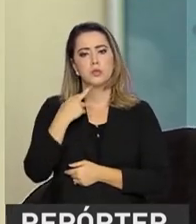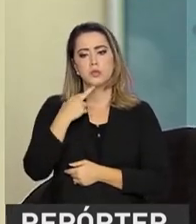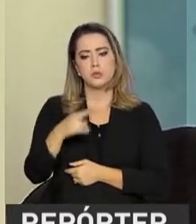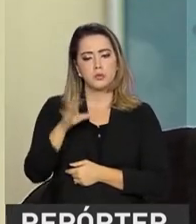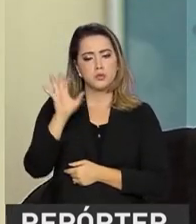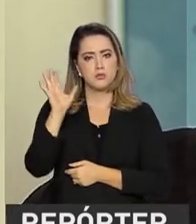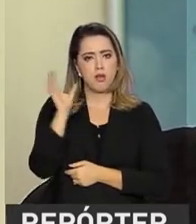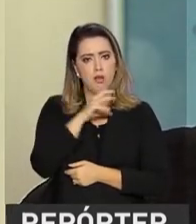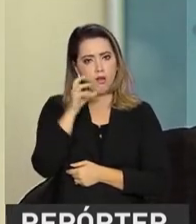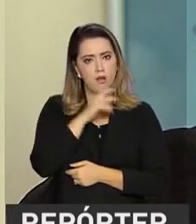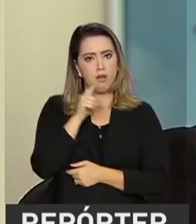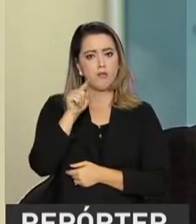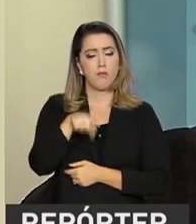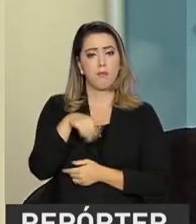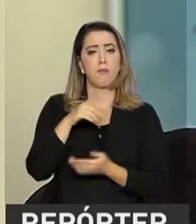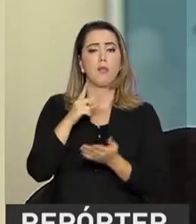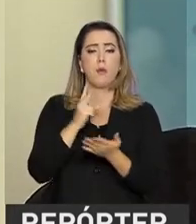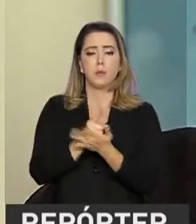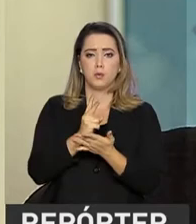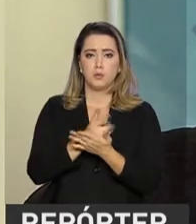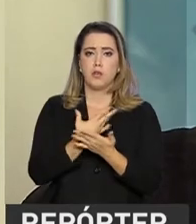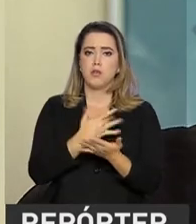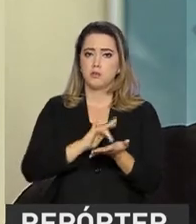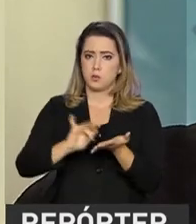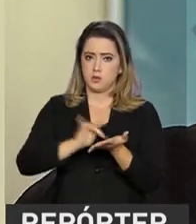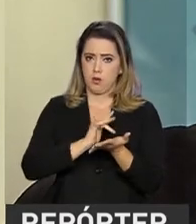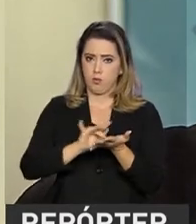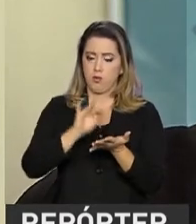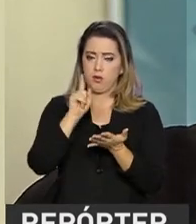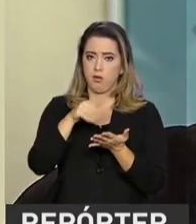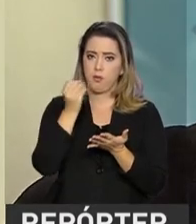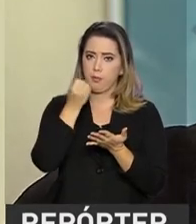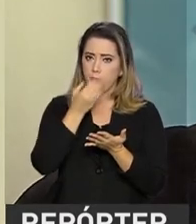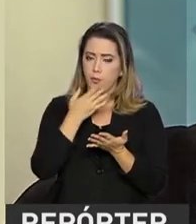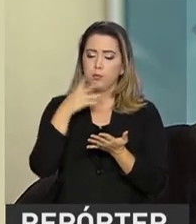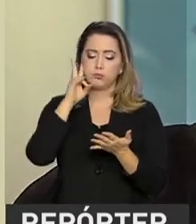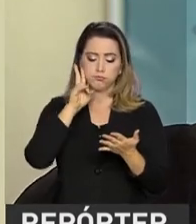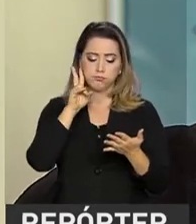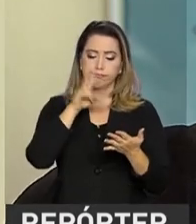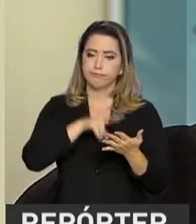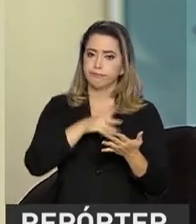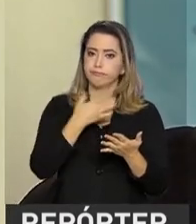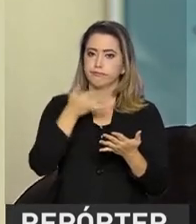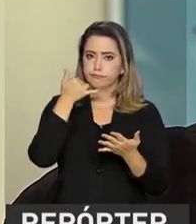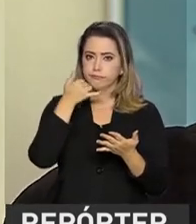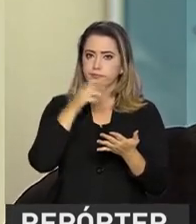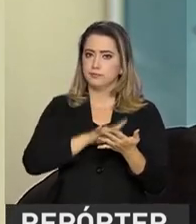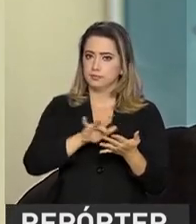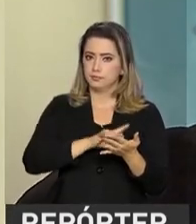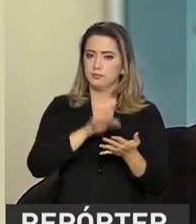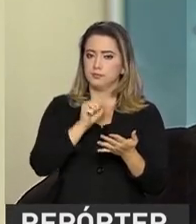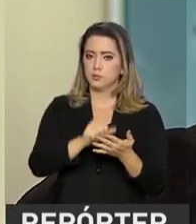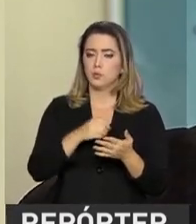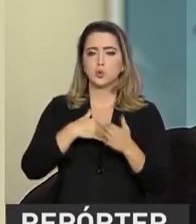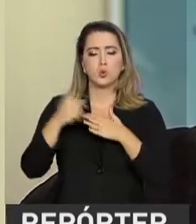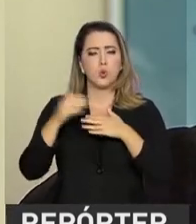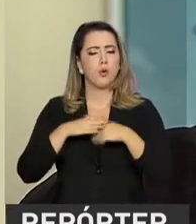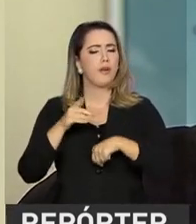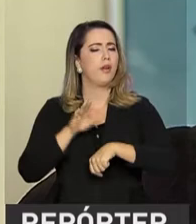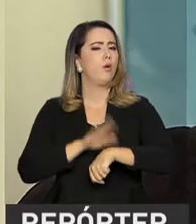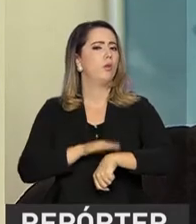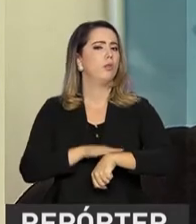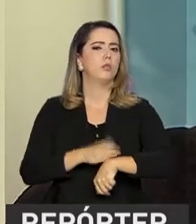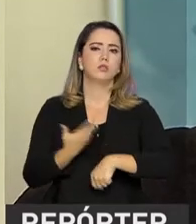ela funcionasse bem nos dispositivos móveis enfim é uma o trabalhador pode a qualquer momento ter acesso aos